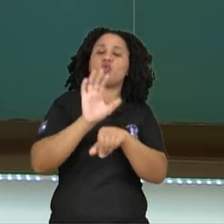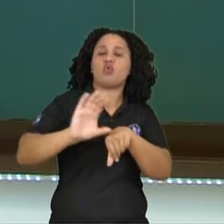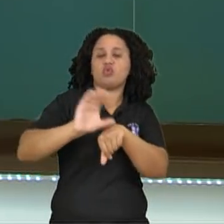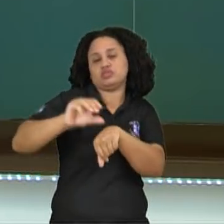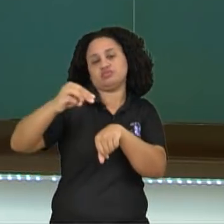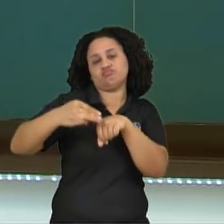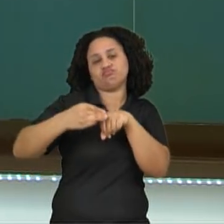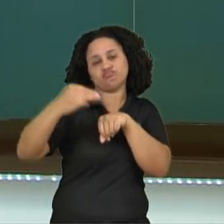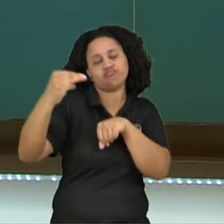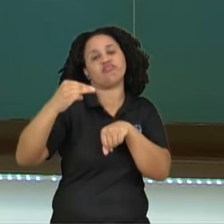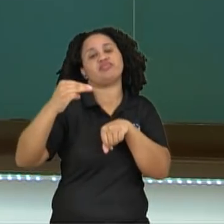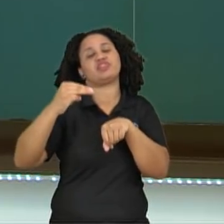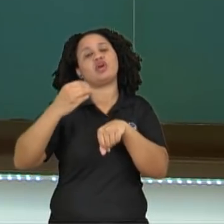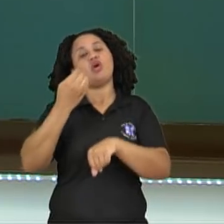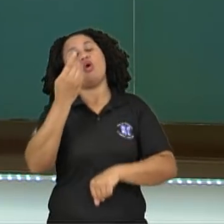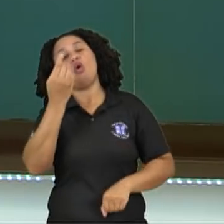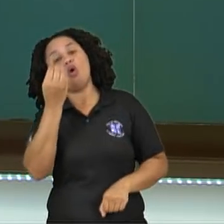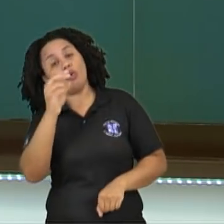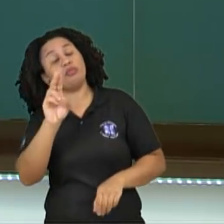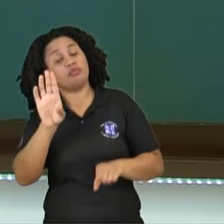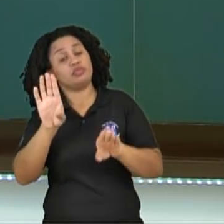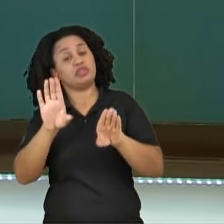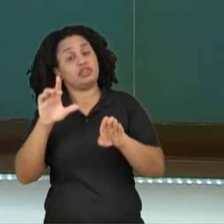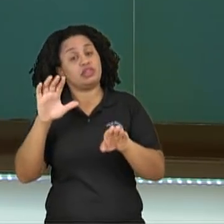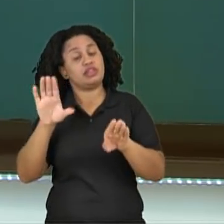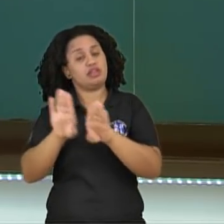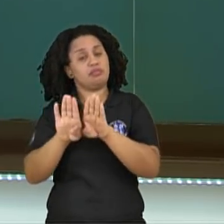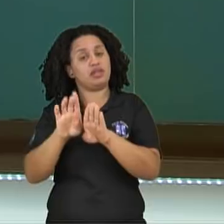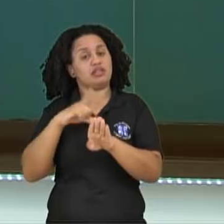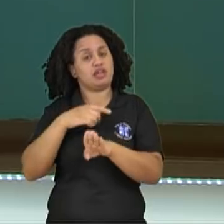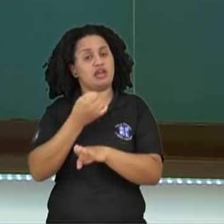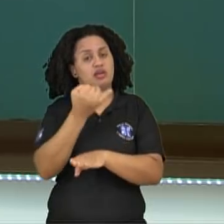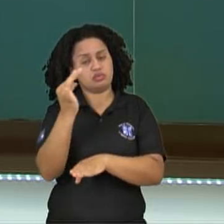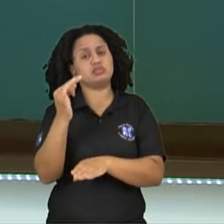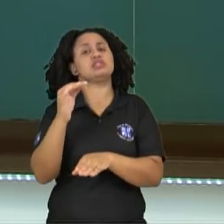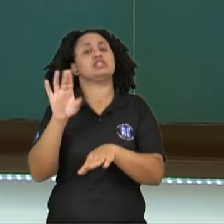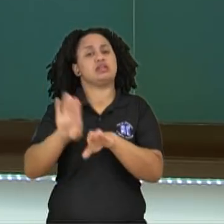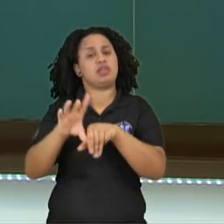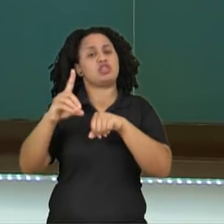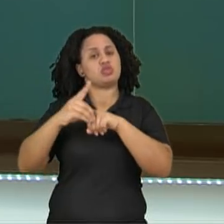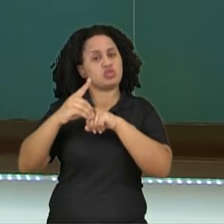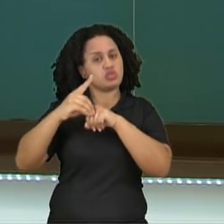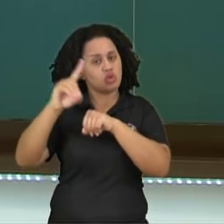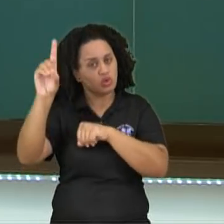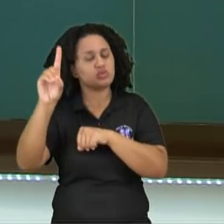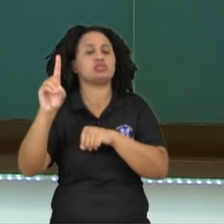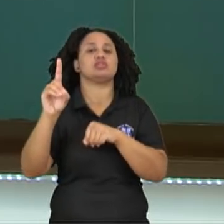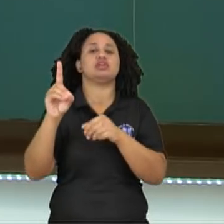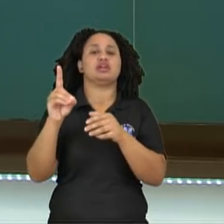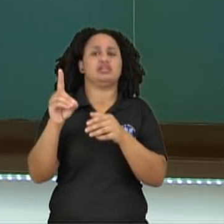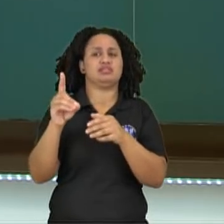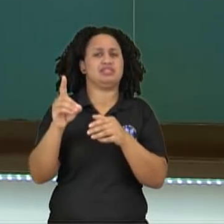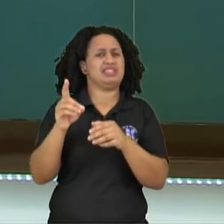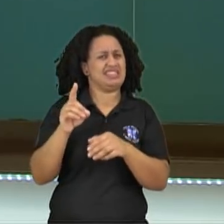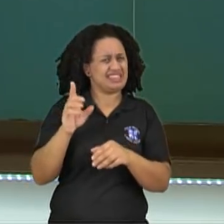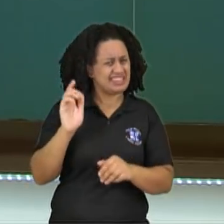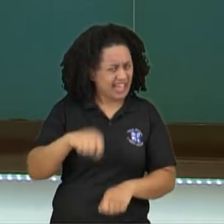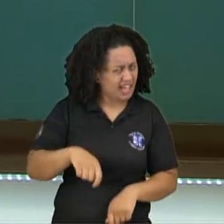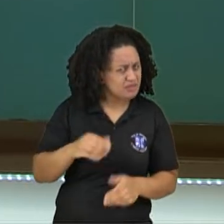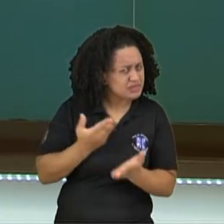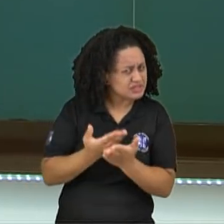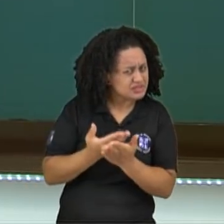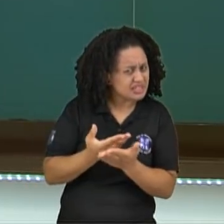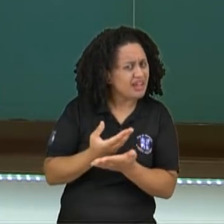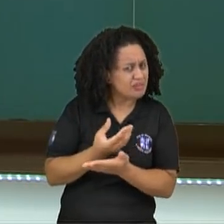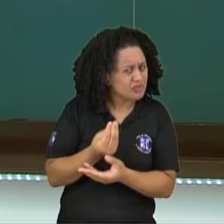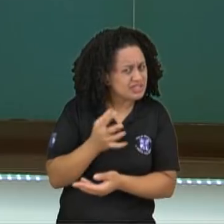de mestrado, depois até mesmo doutorado. Nossa, professor, dá para estudar tudo isso? Dá, tem história pra caramba, não é mesmo? E